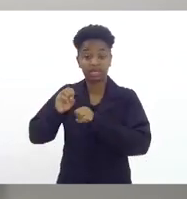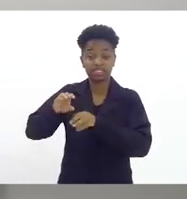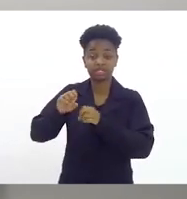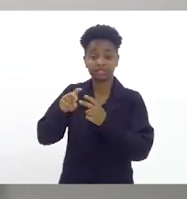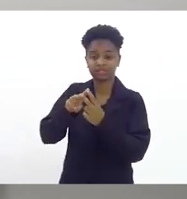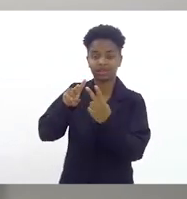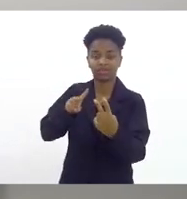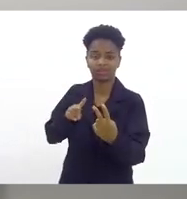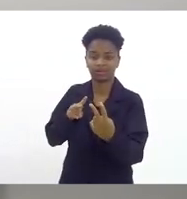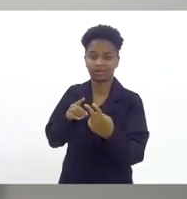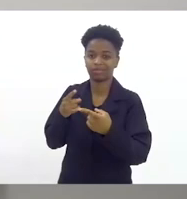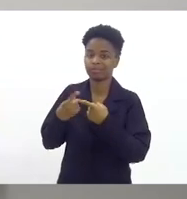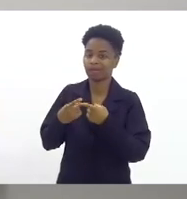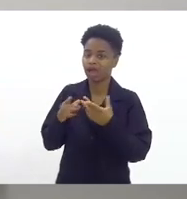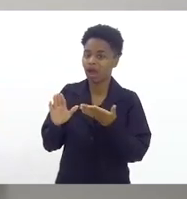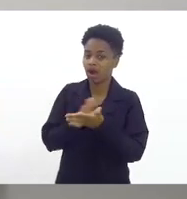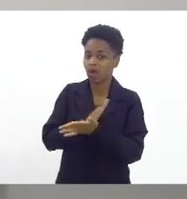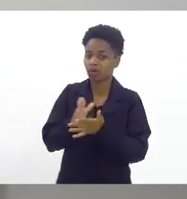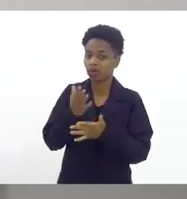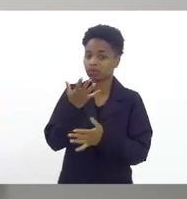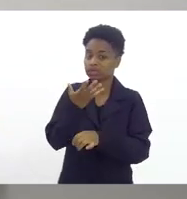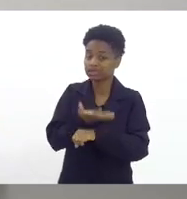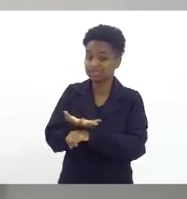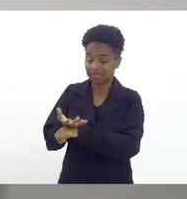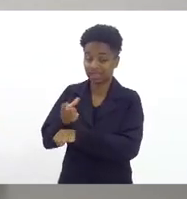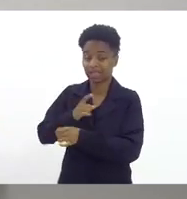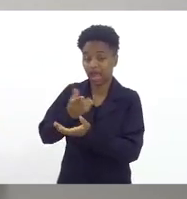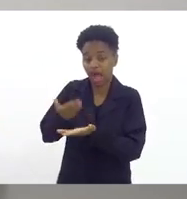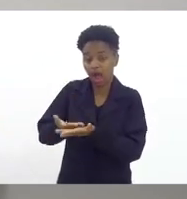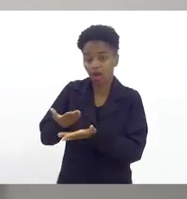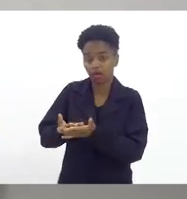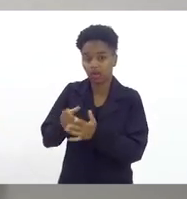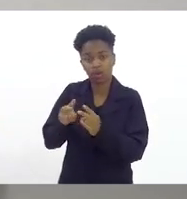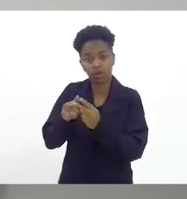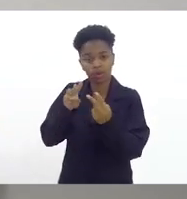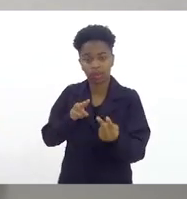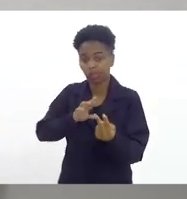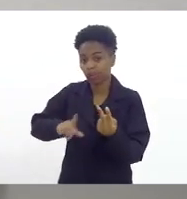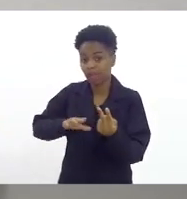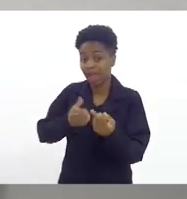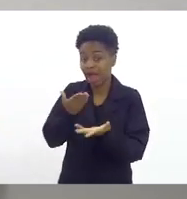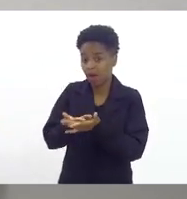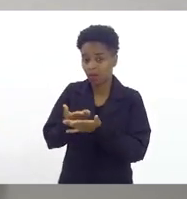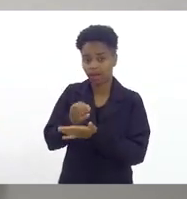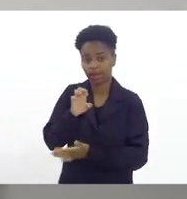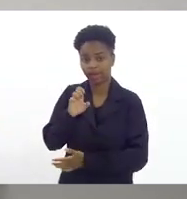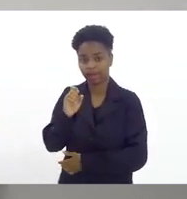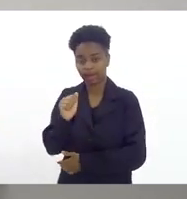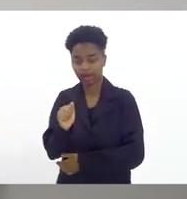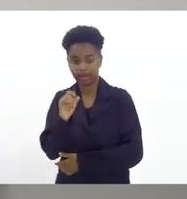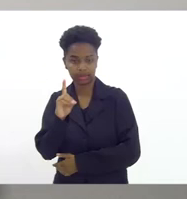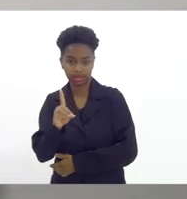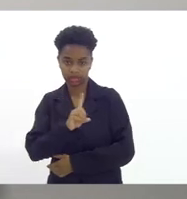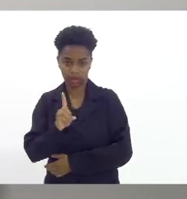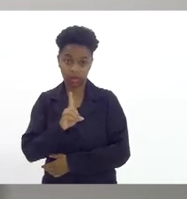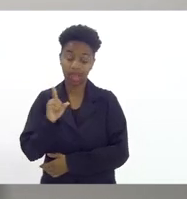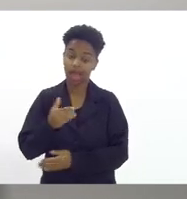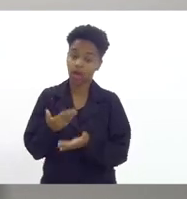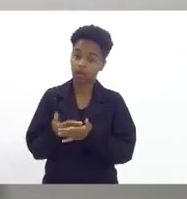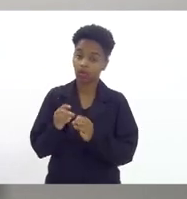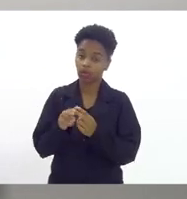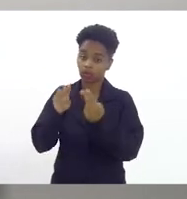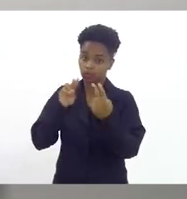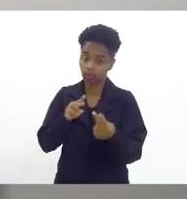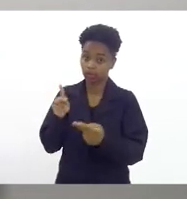online porque algumas disciplinas têm aula online não é aula de EAD e nessa aula online o